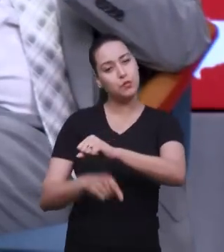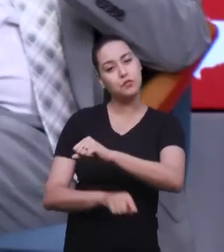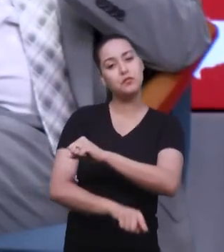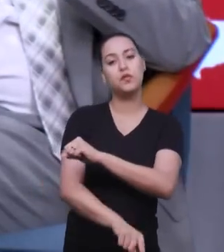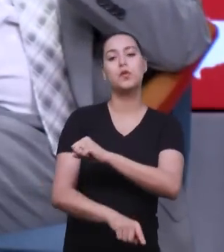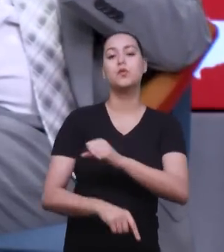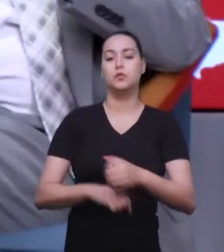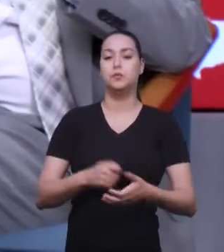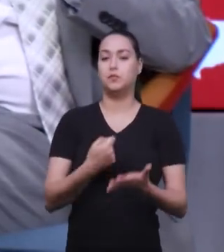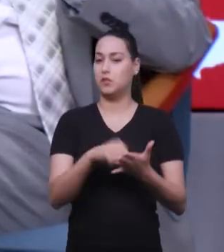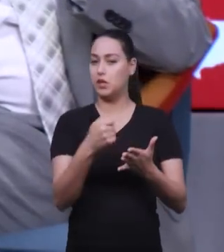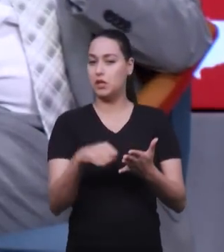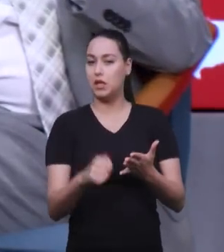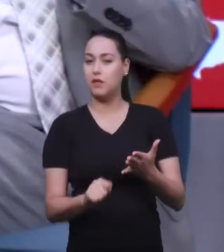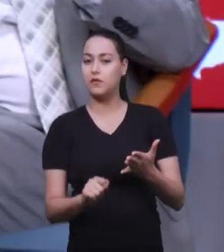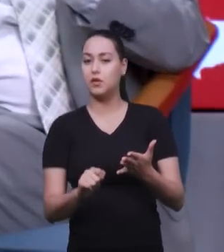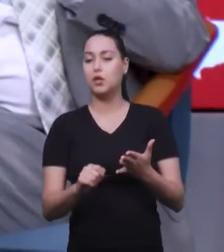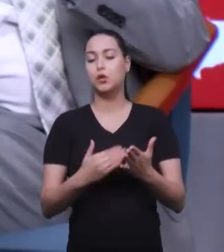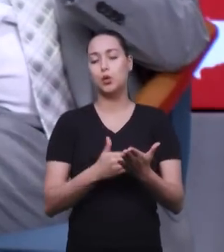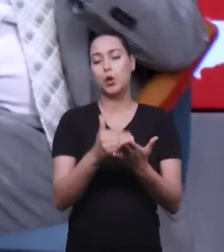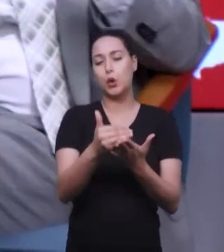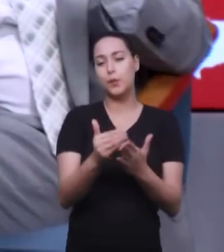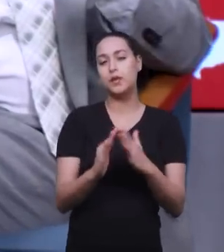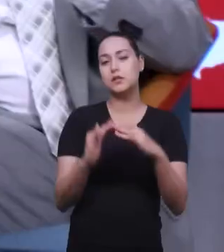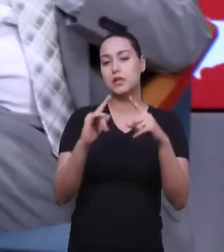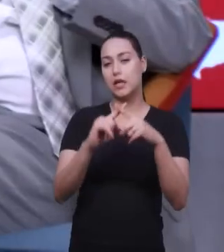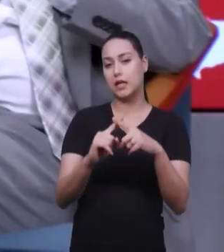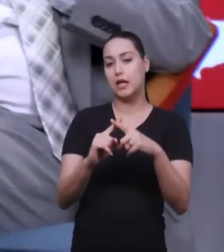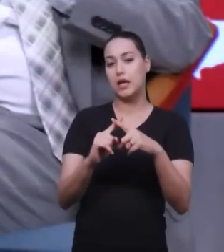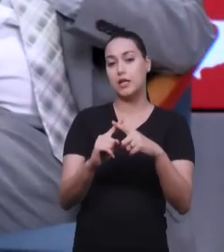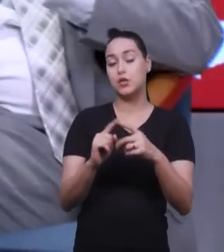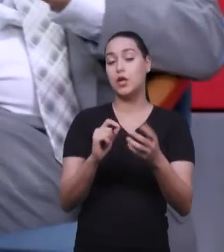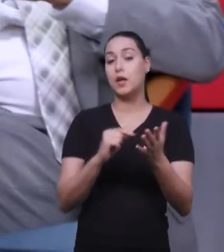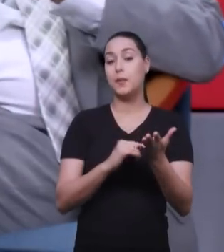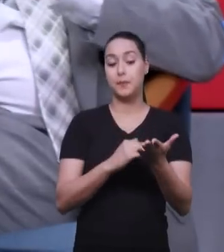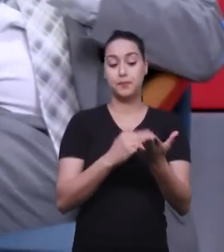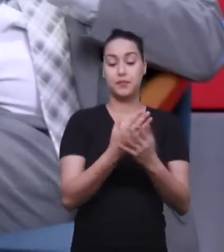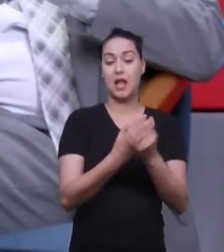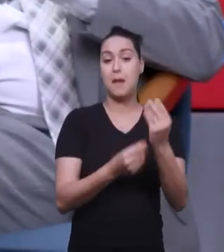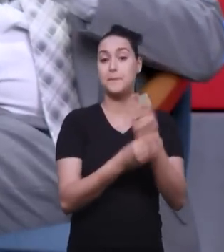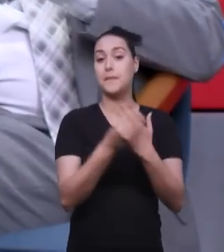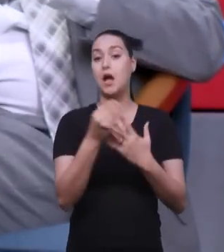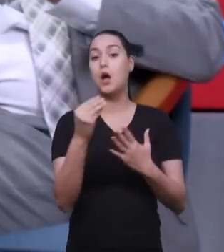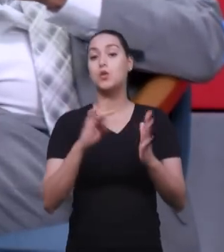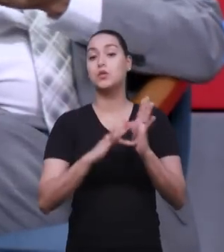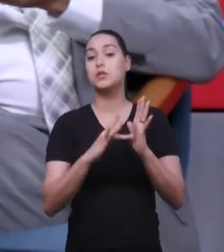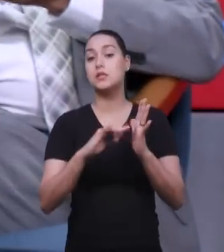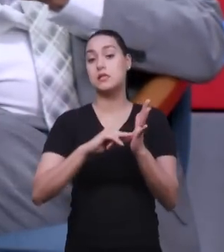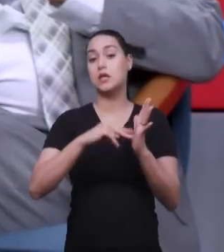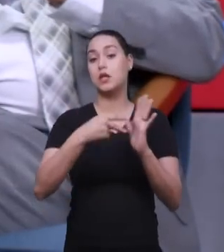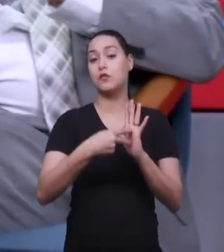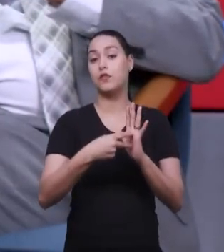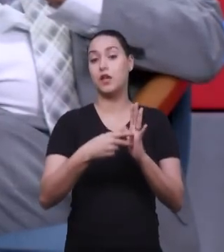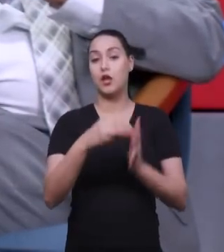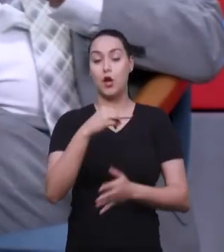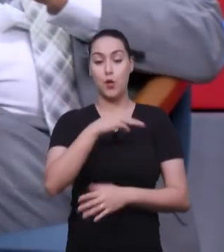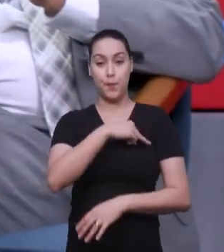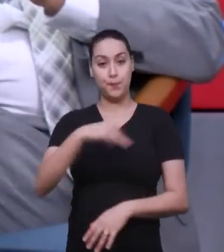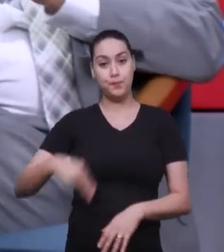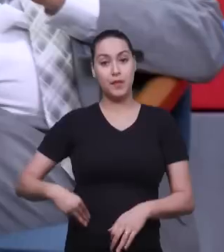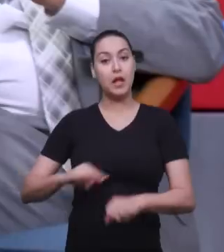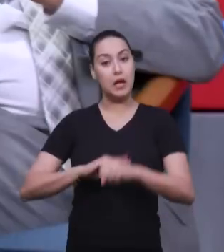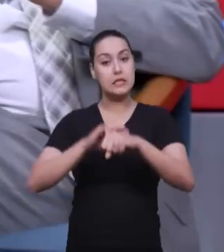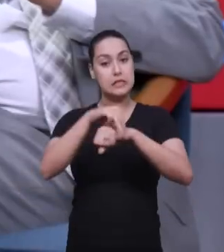maneira muito profunda, escreve isso já no início da igreja, o ministério dele,